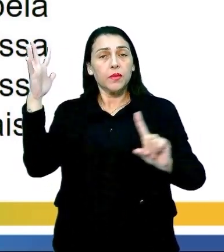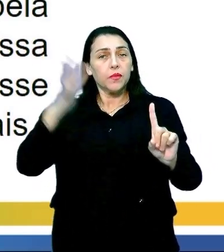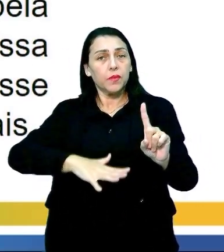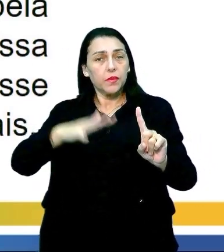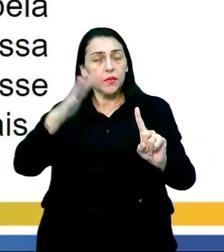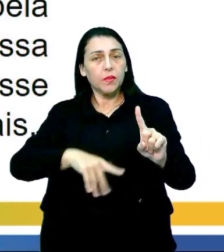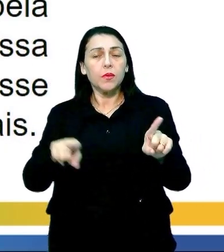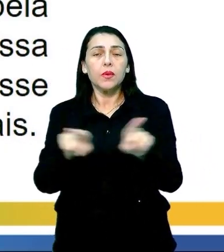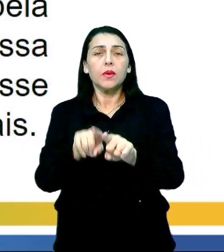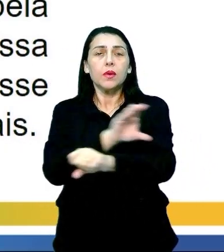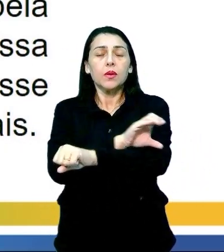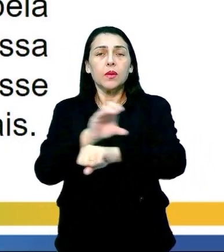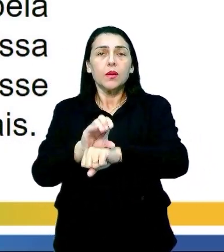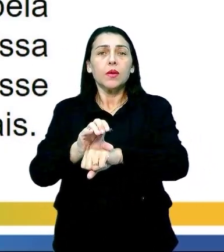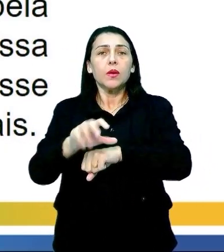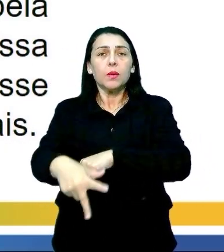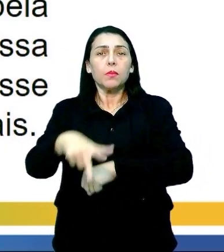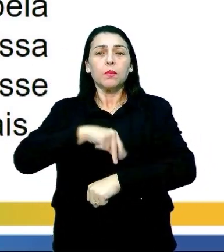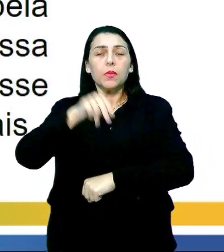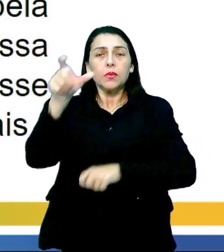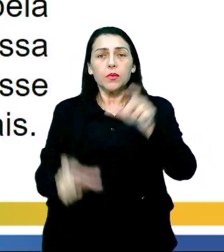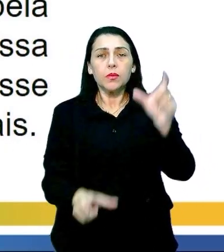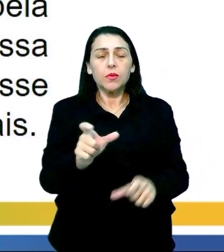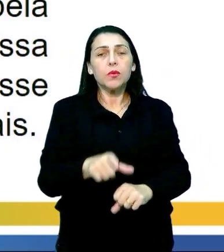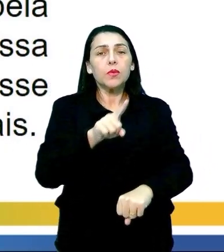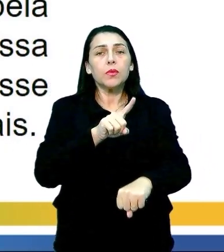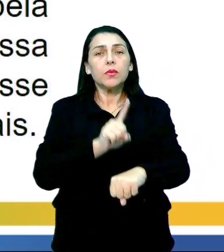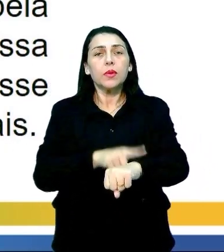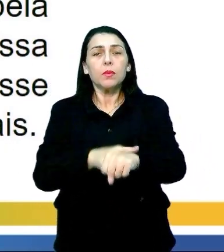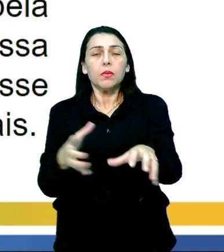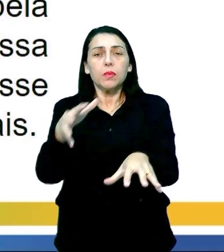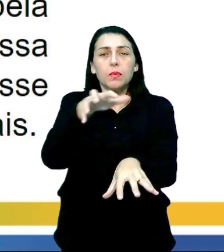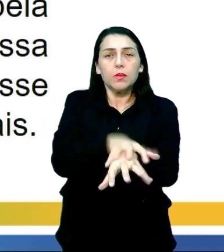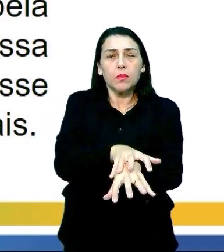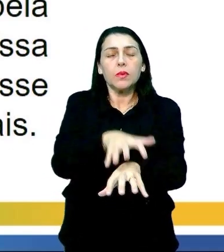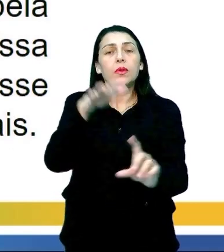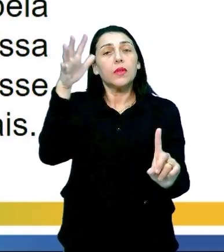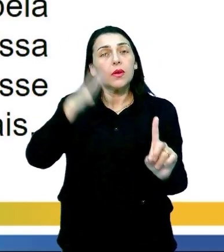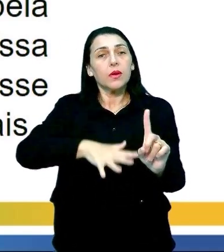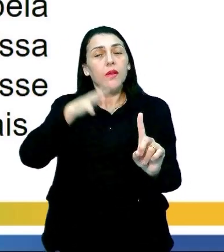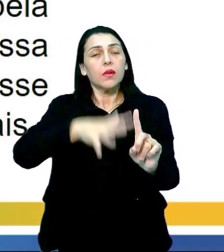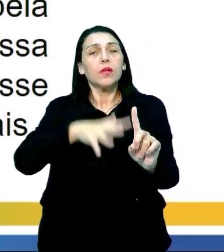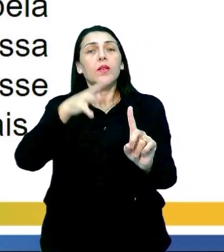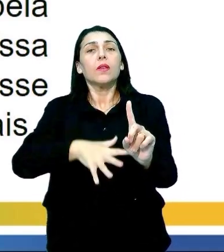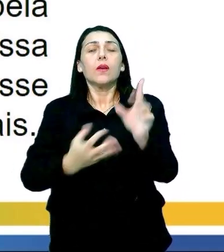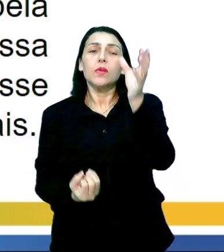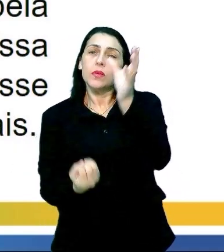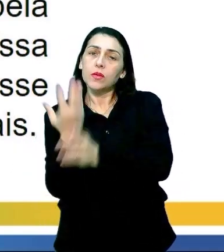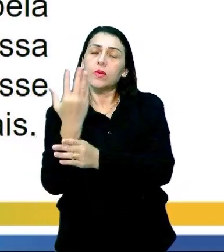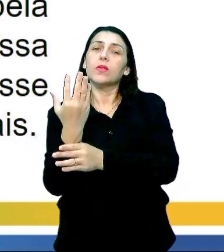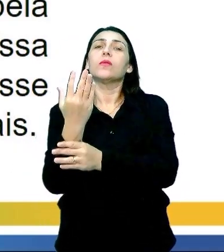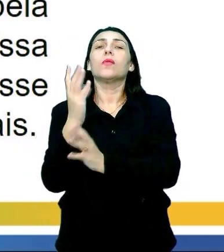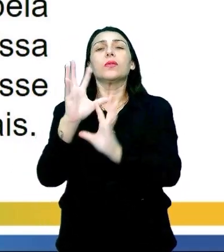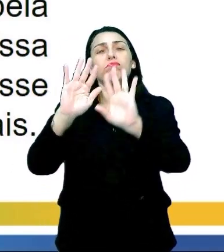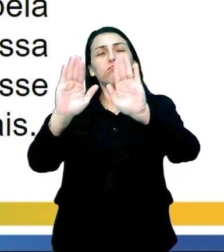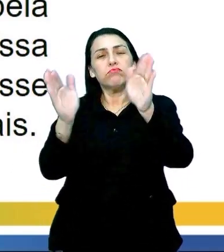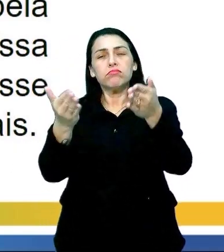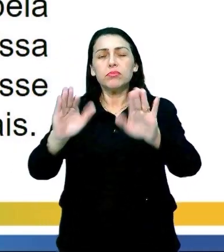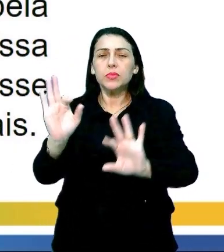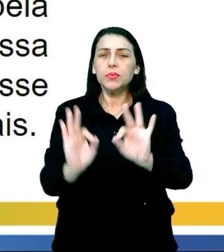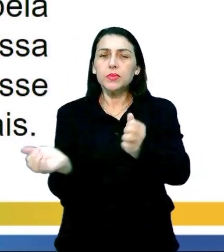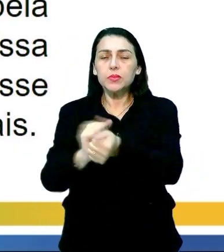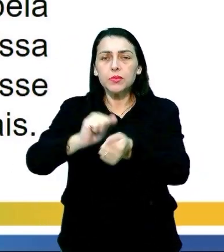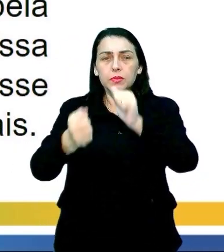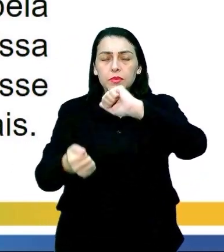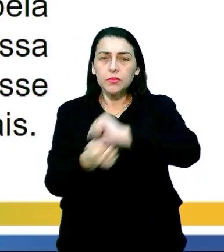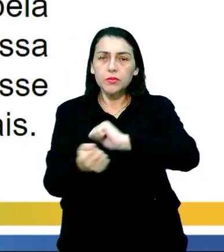influenciado pela cultura portuguesa durante o período colonial. Essa influência fez com que a matriz regional fosse moldada e